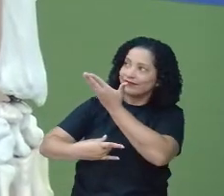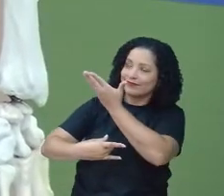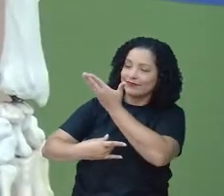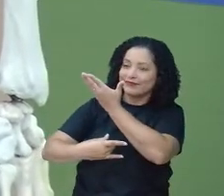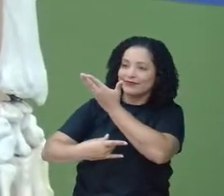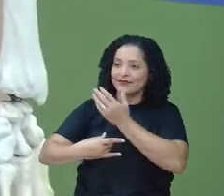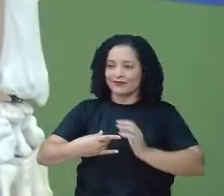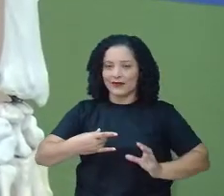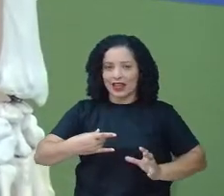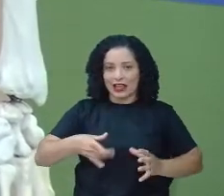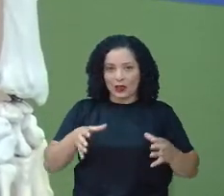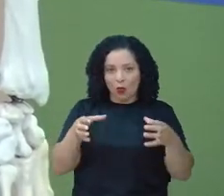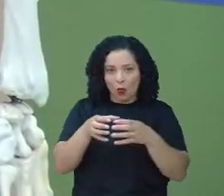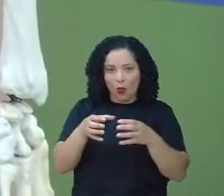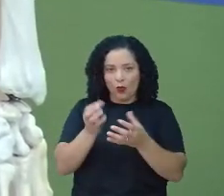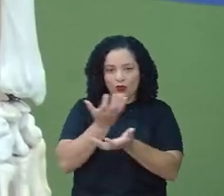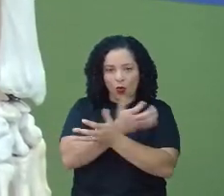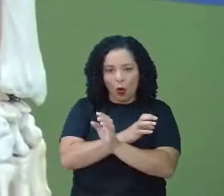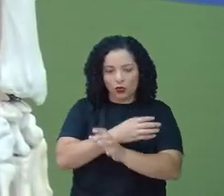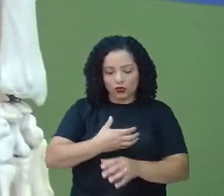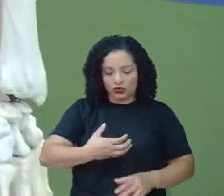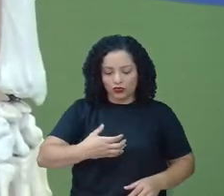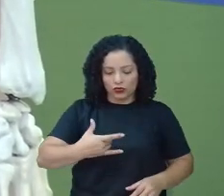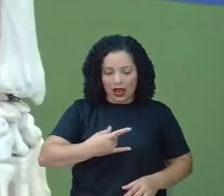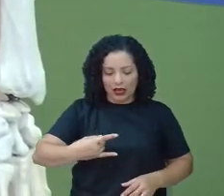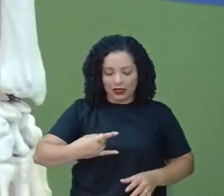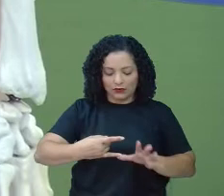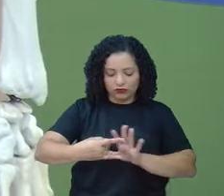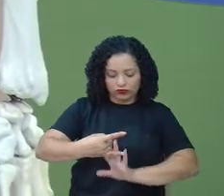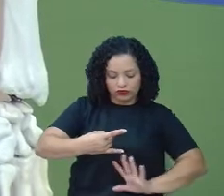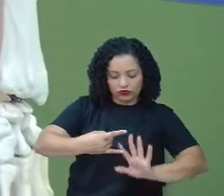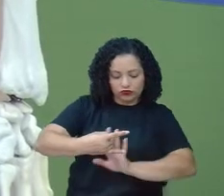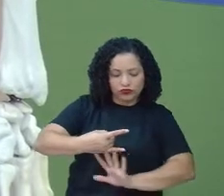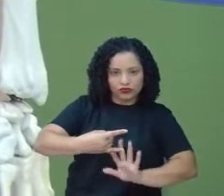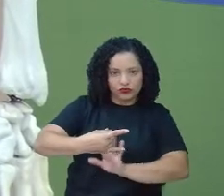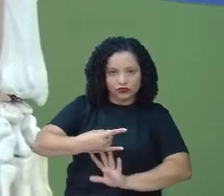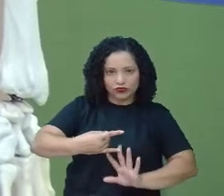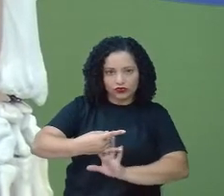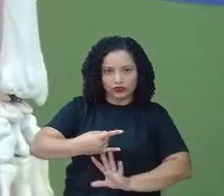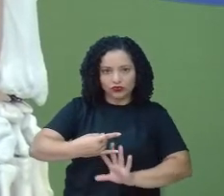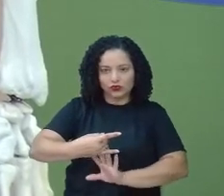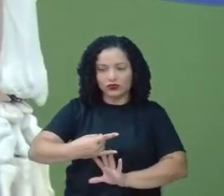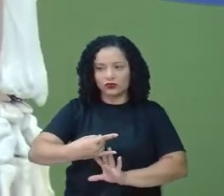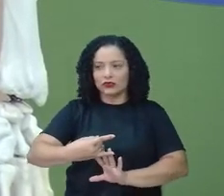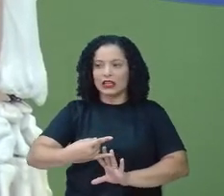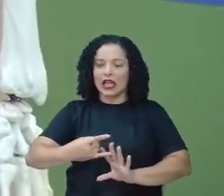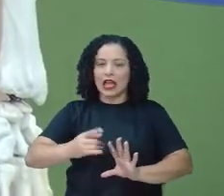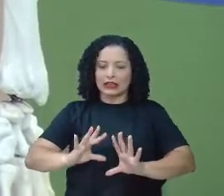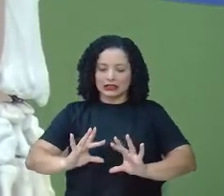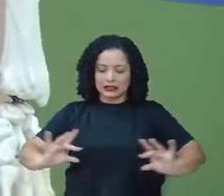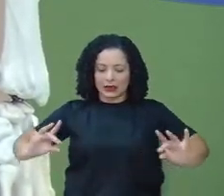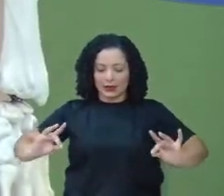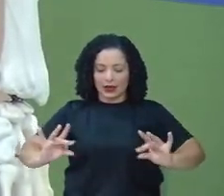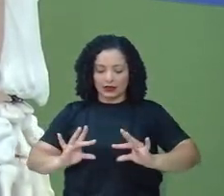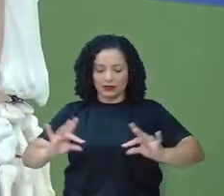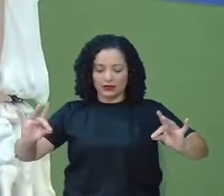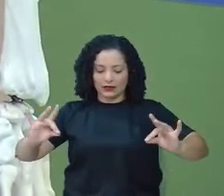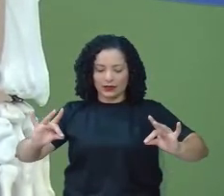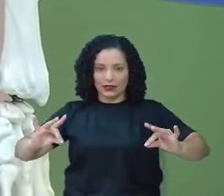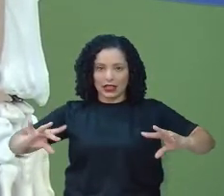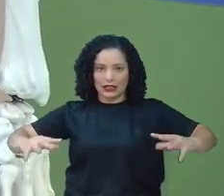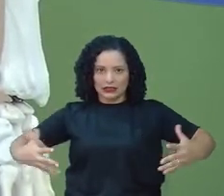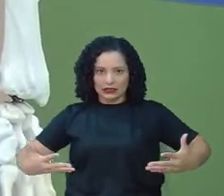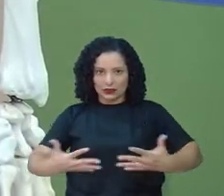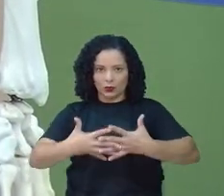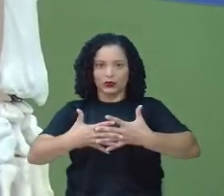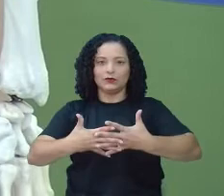conjuntinho aqui de ossos que se fundiram, que se uniram. Então, eles eram separadinhos, e aí a questão